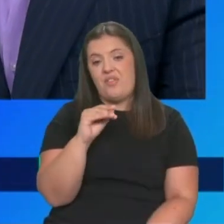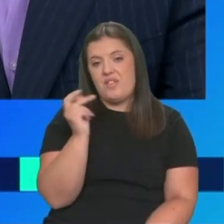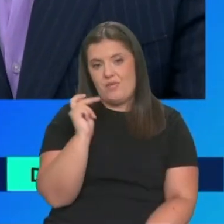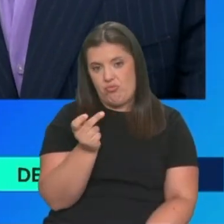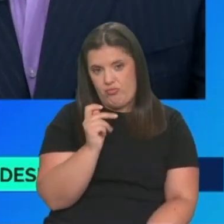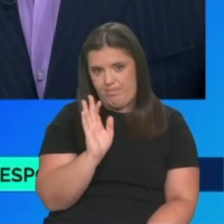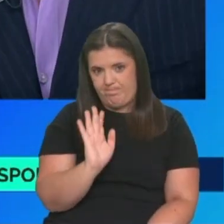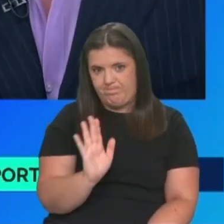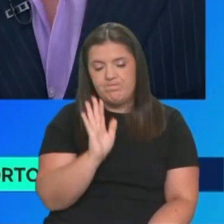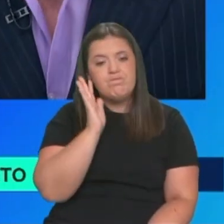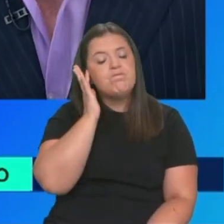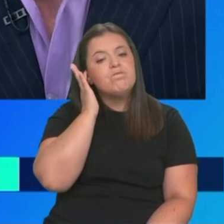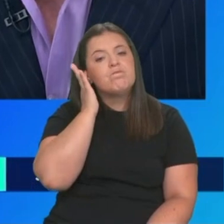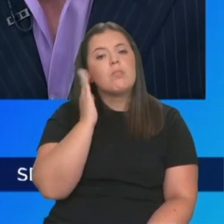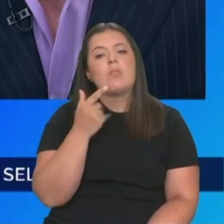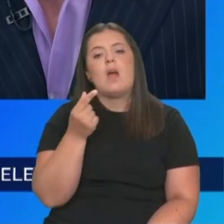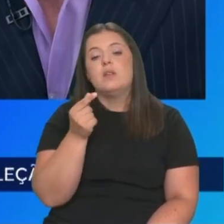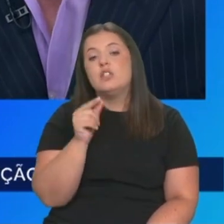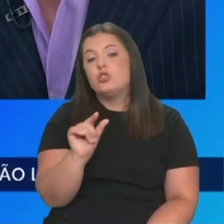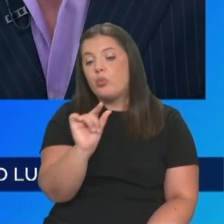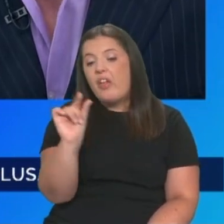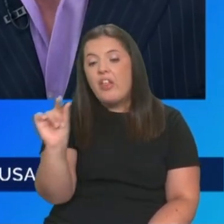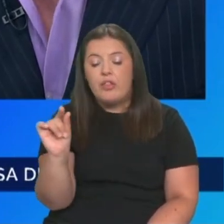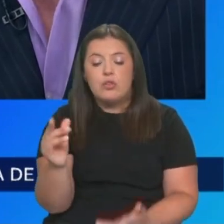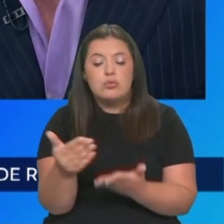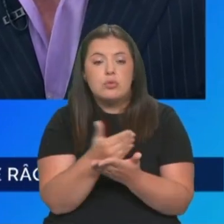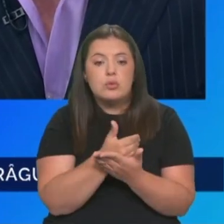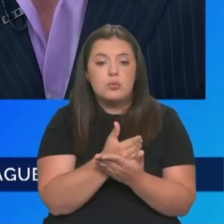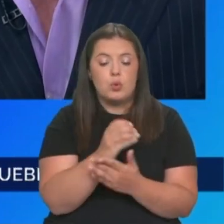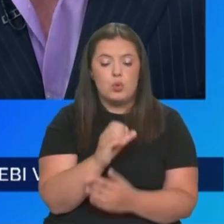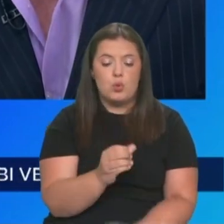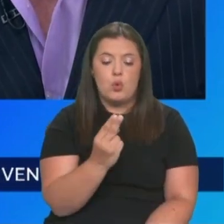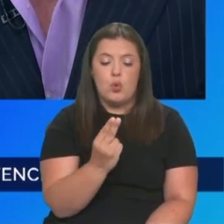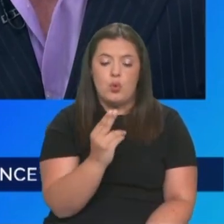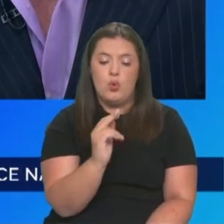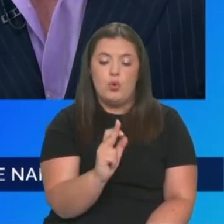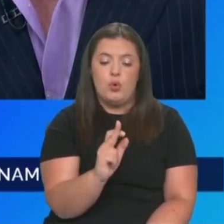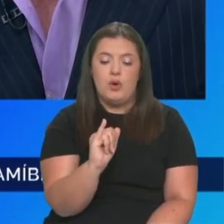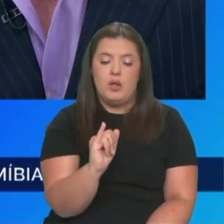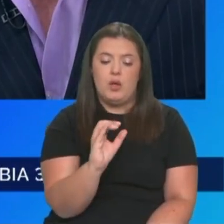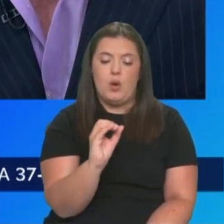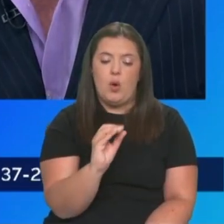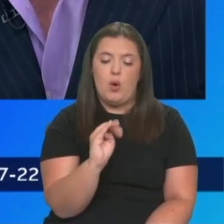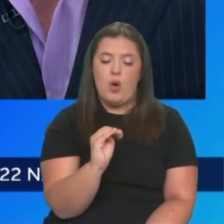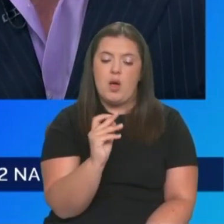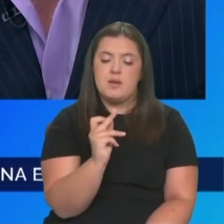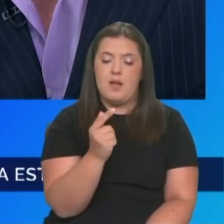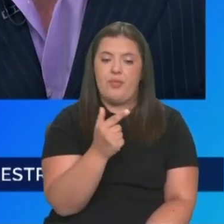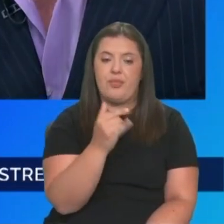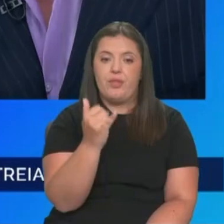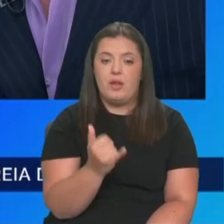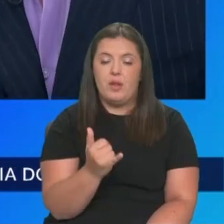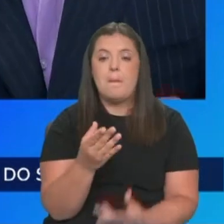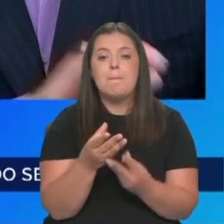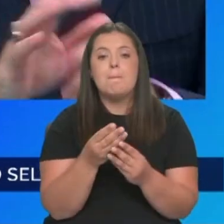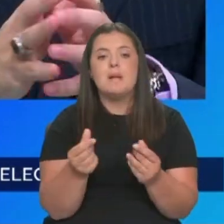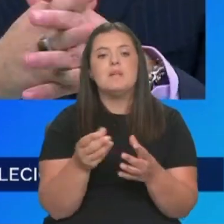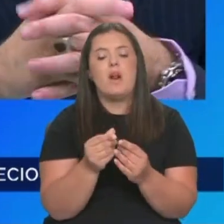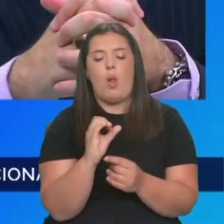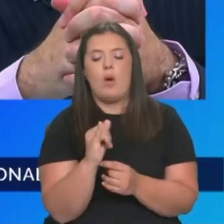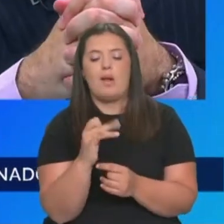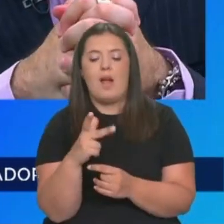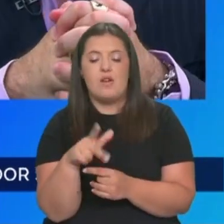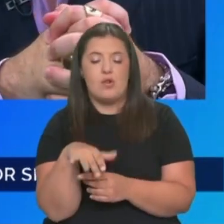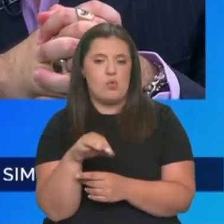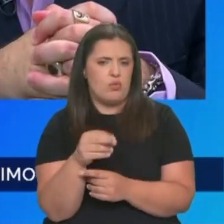Ora então, nessas amostras recolhidas pelo Curiosity foi encontrado material orgânico na Terra. Isso poderia